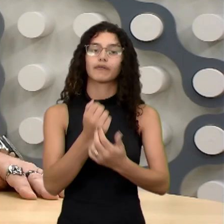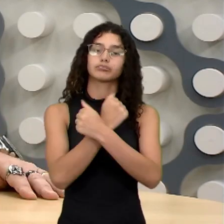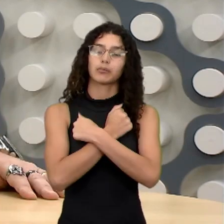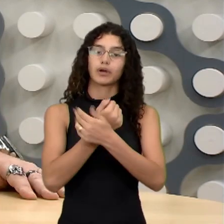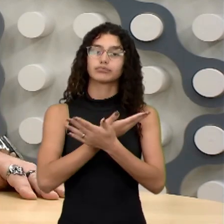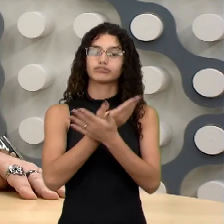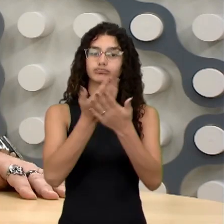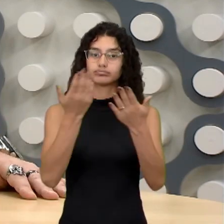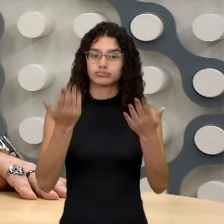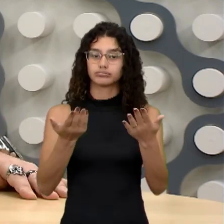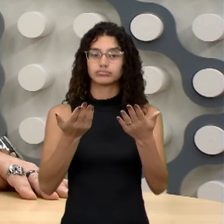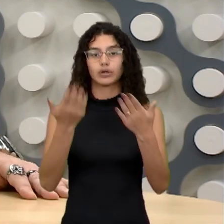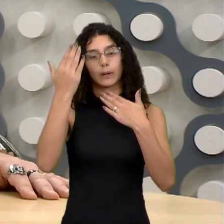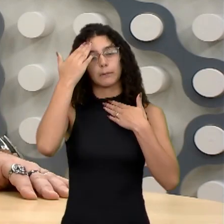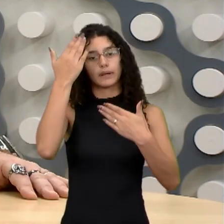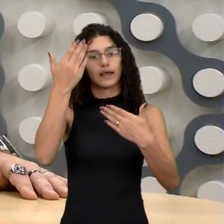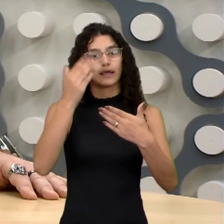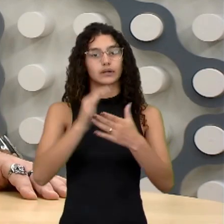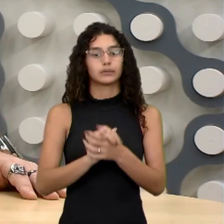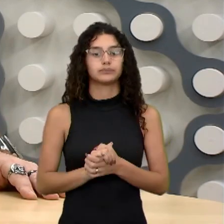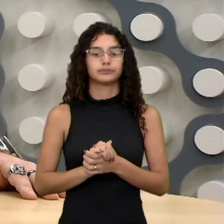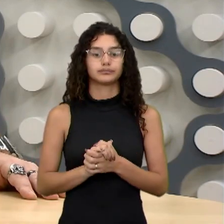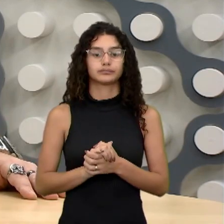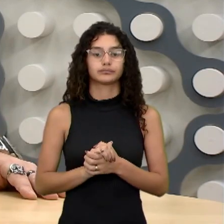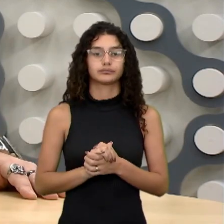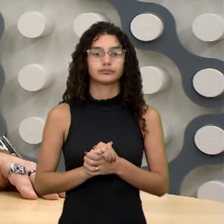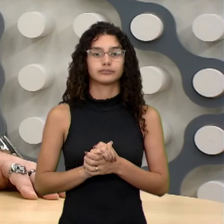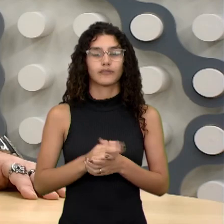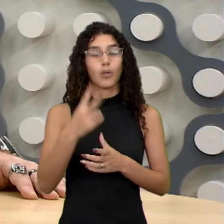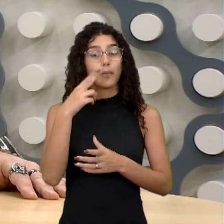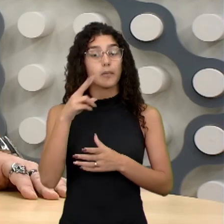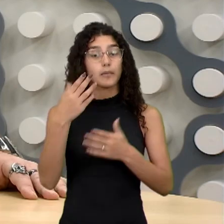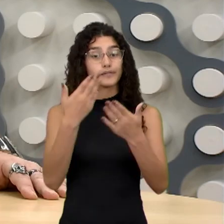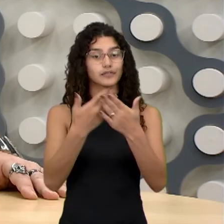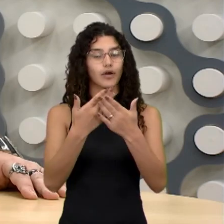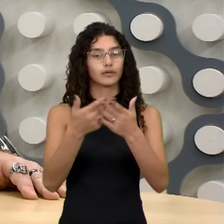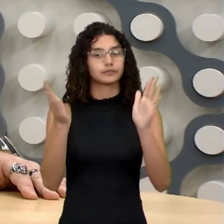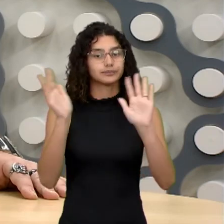abraço a todos e obrigado aí pela olhada aí na nossa